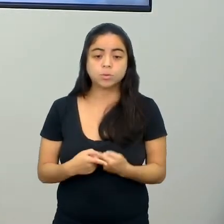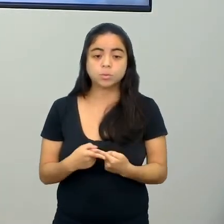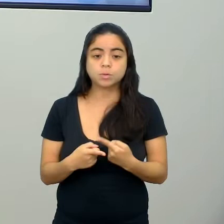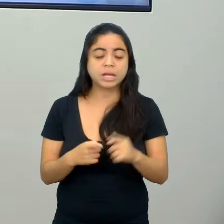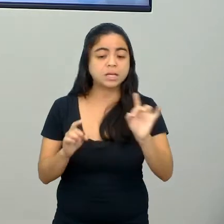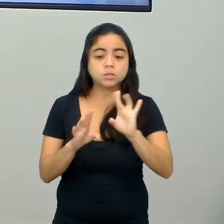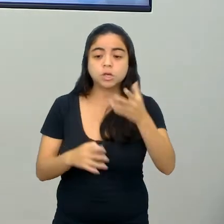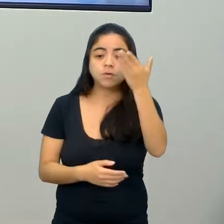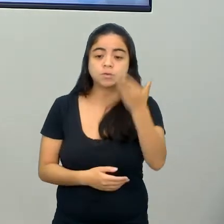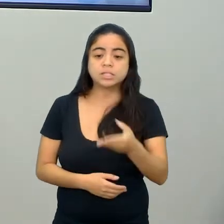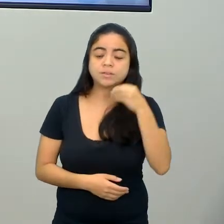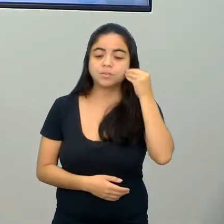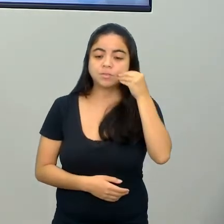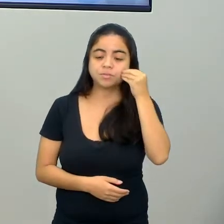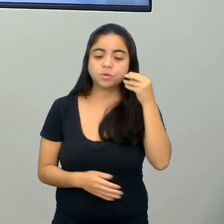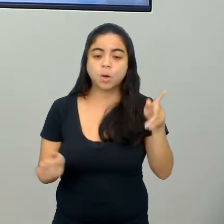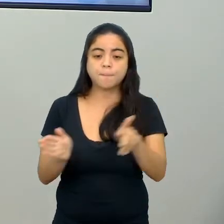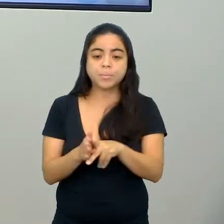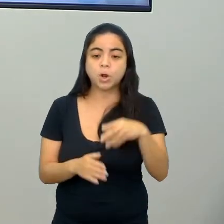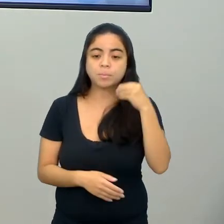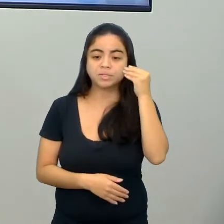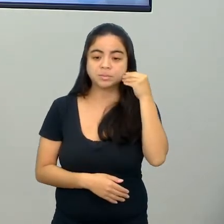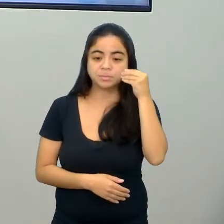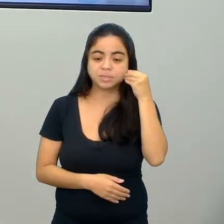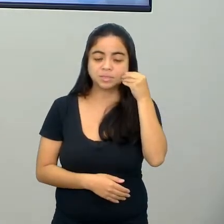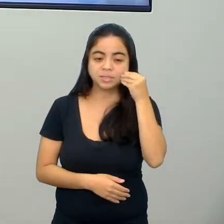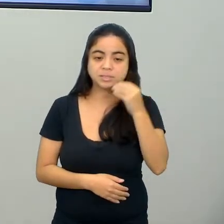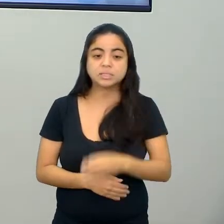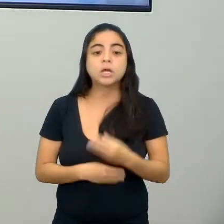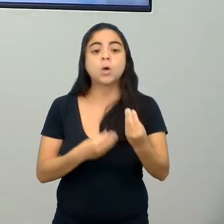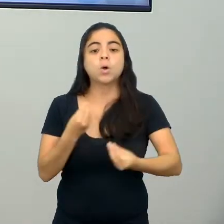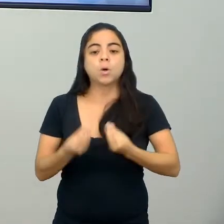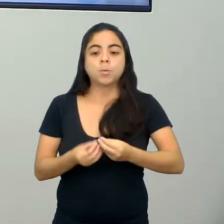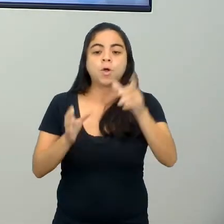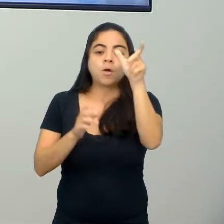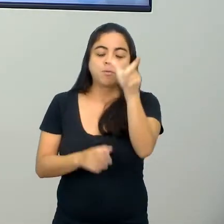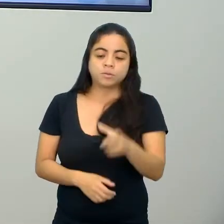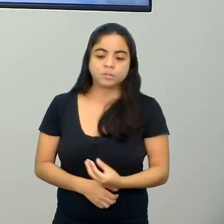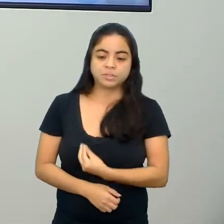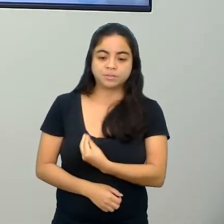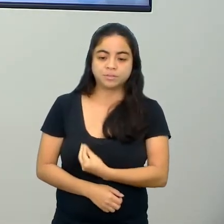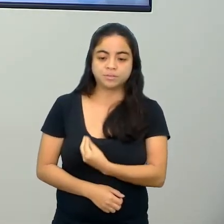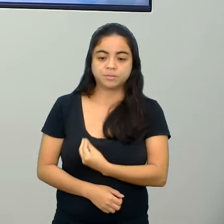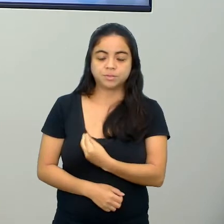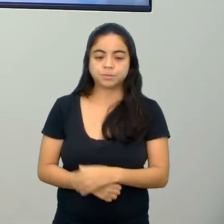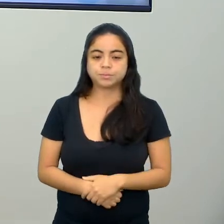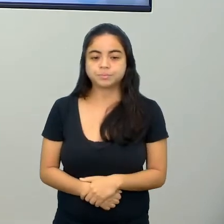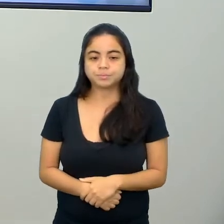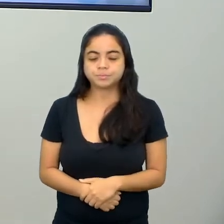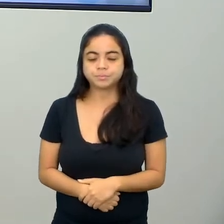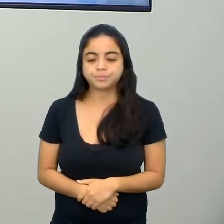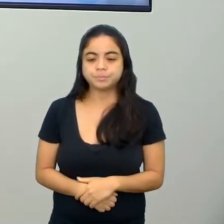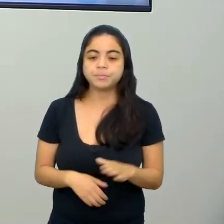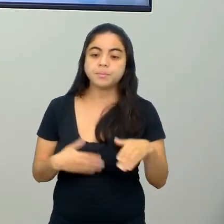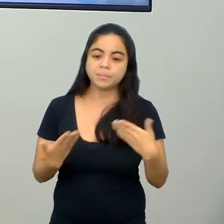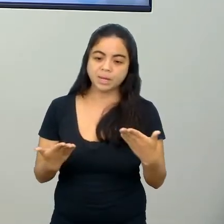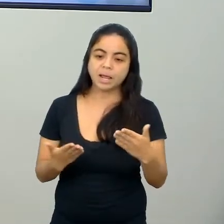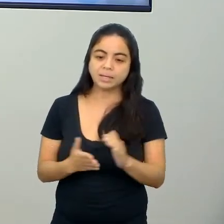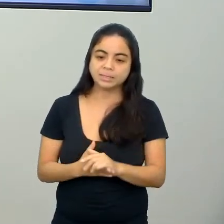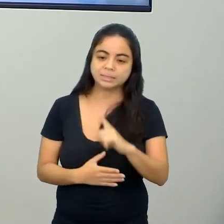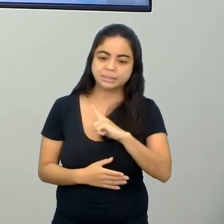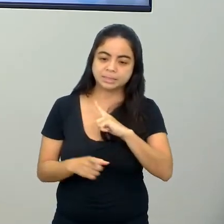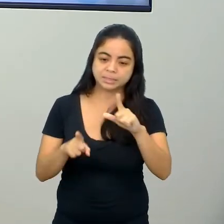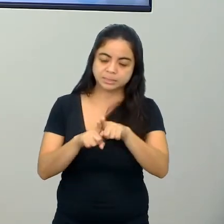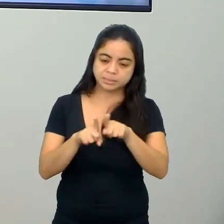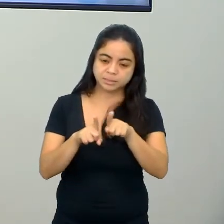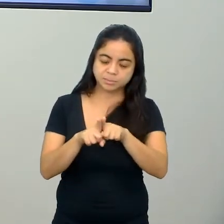só você viveu as experiências que você viveu da maneira com que você viveu, né? Então, a gente já traz de novo